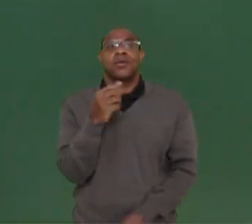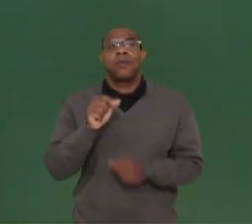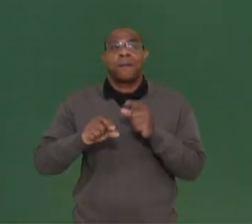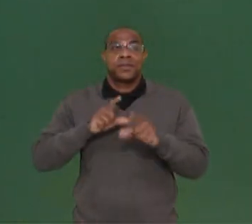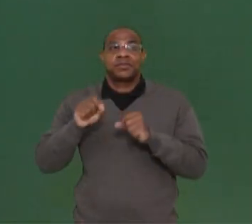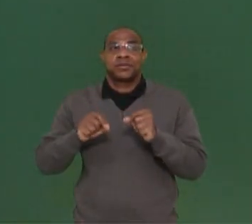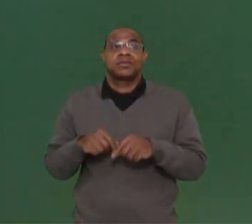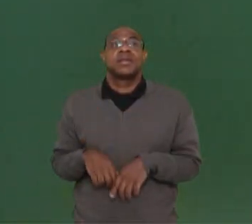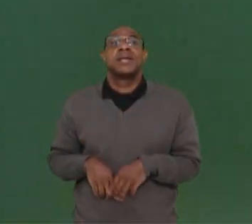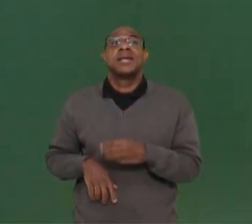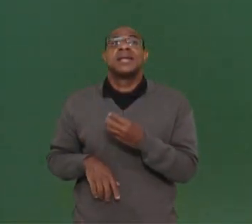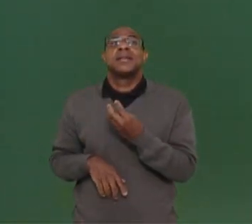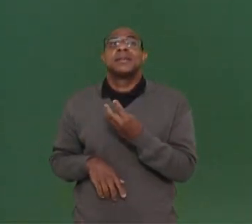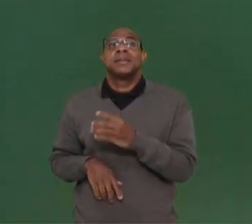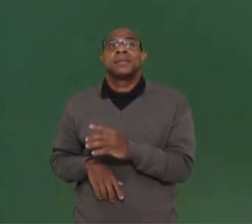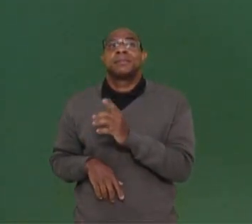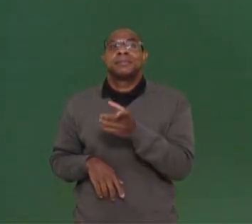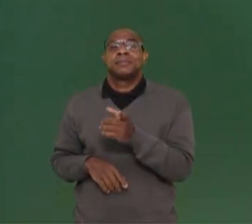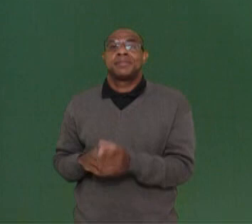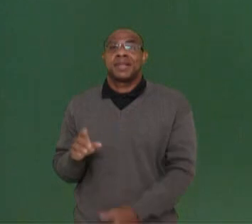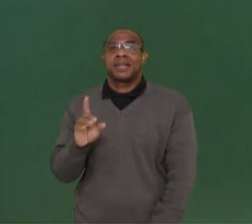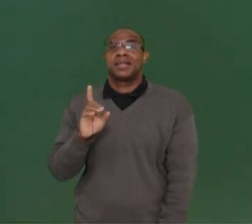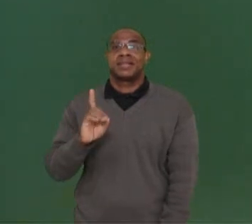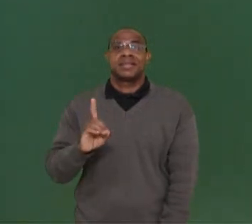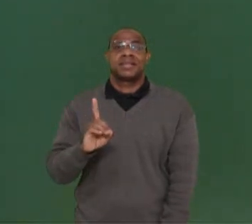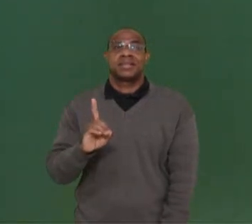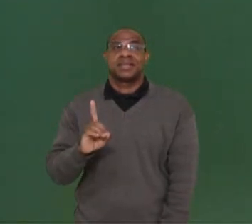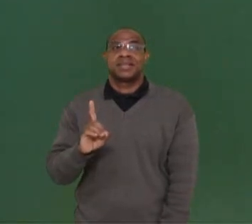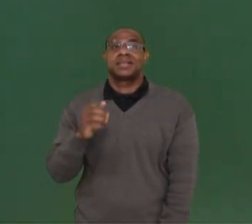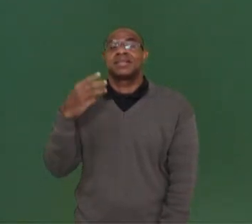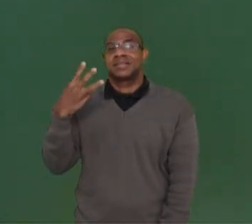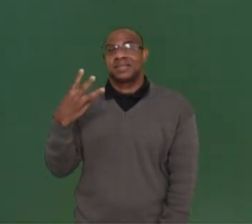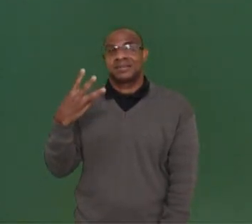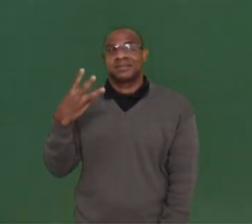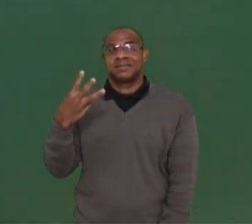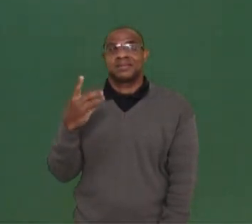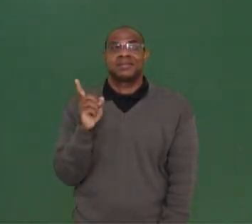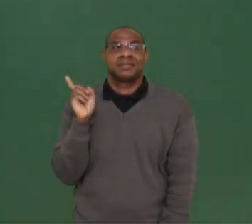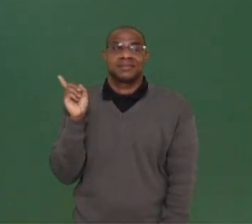opções. 4 vezes 3, 12, vezes 1, 12.